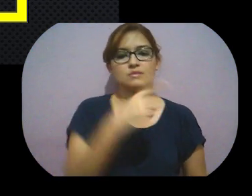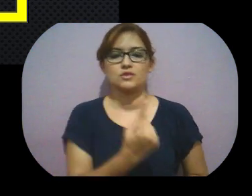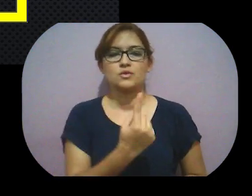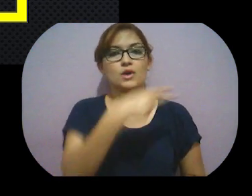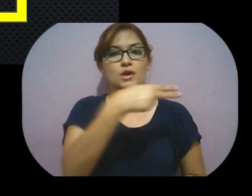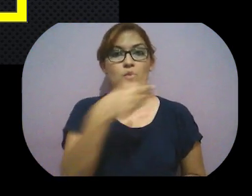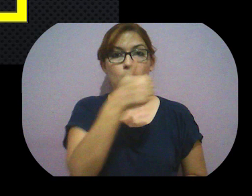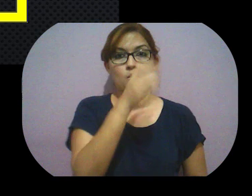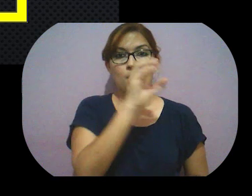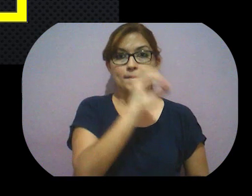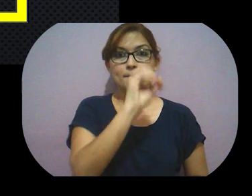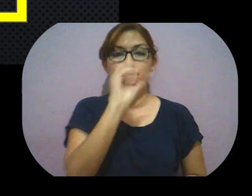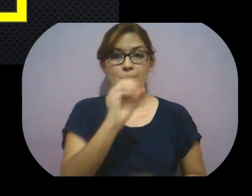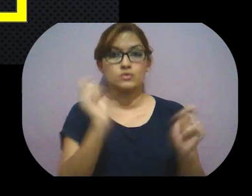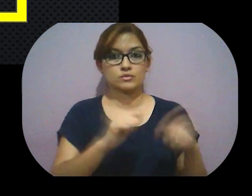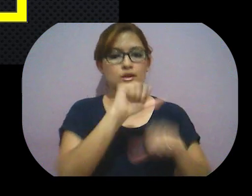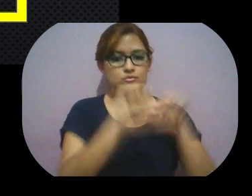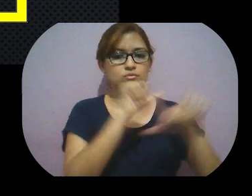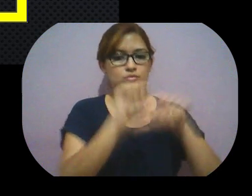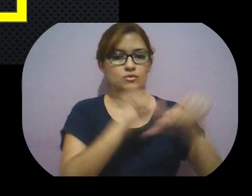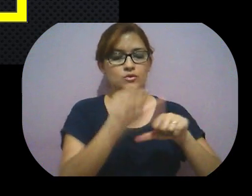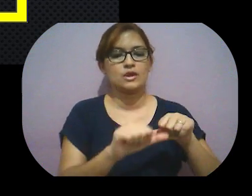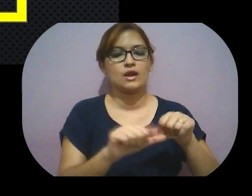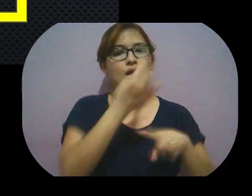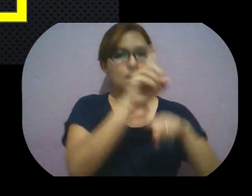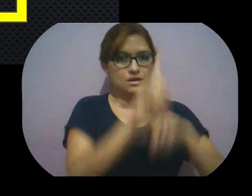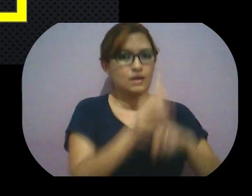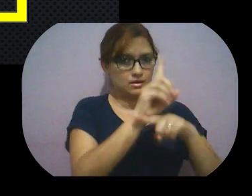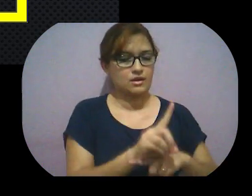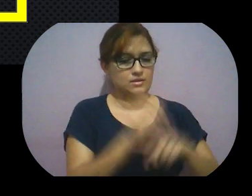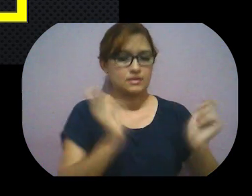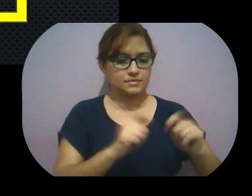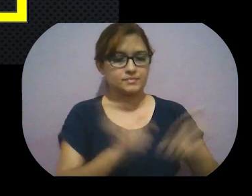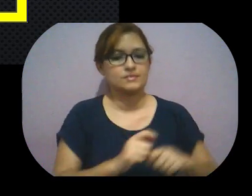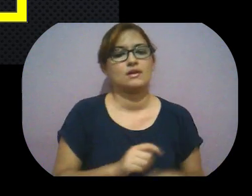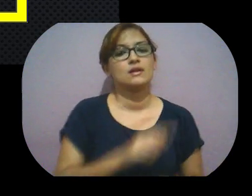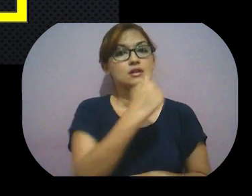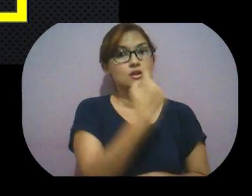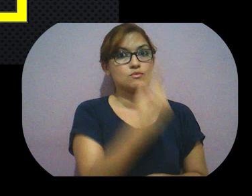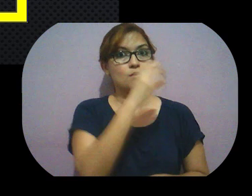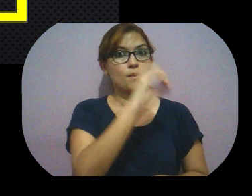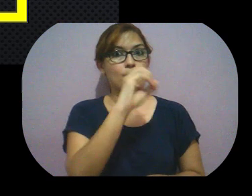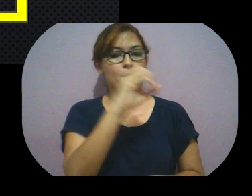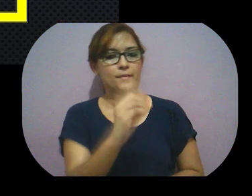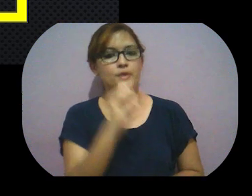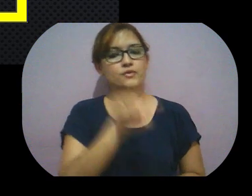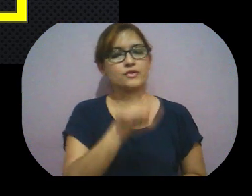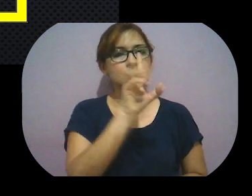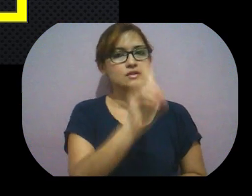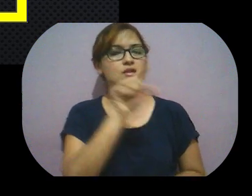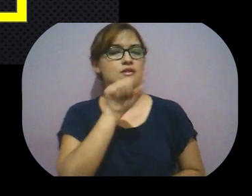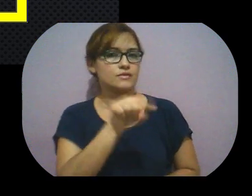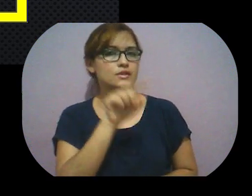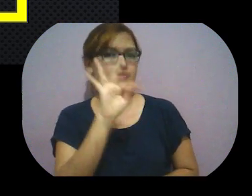DT. 1000 é o fator de convenção que converte densidade grama por ml ou grama por centímetro cúbico para grama por litro.